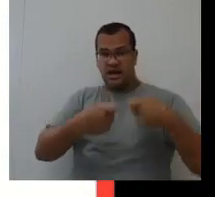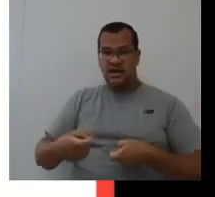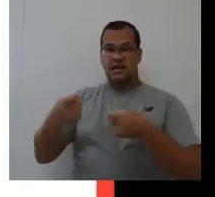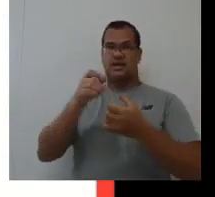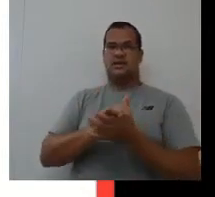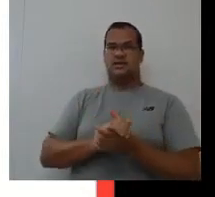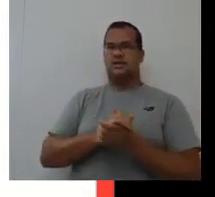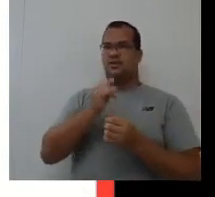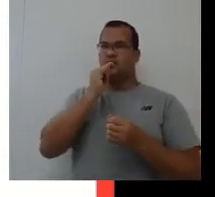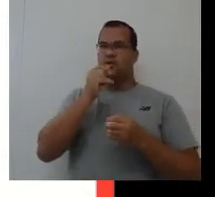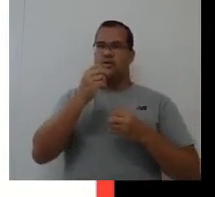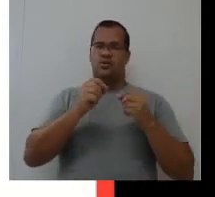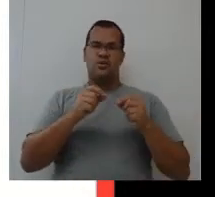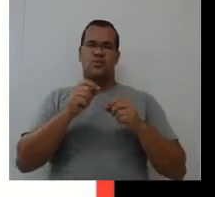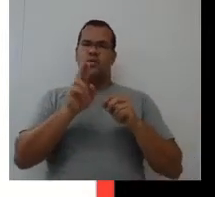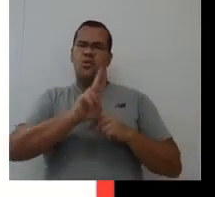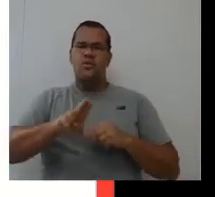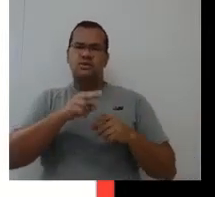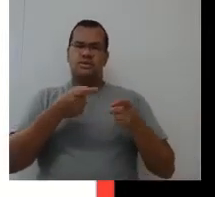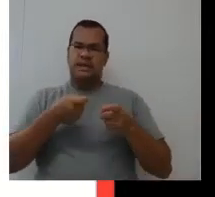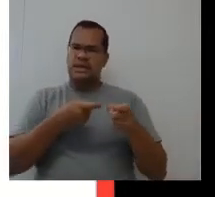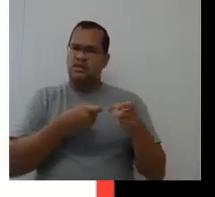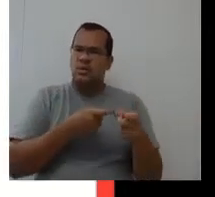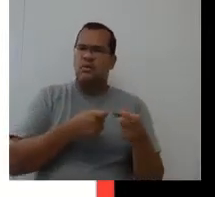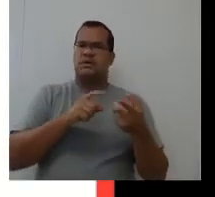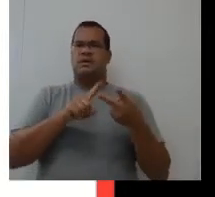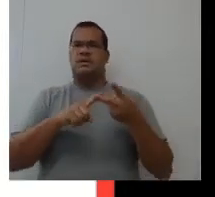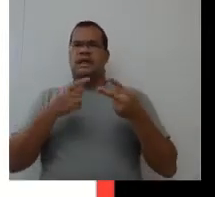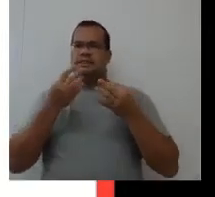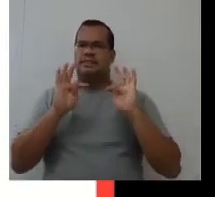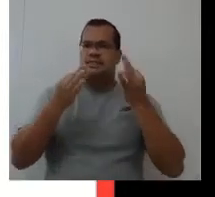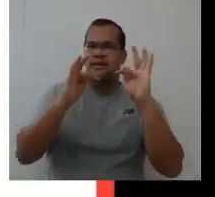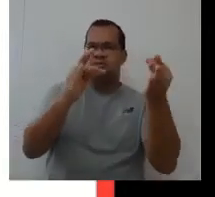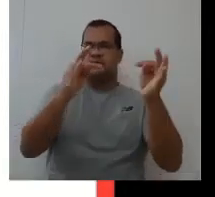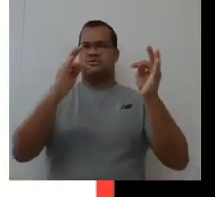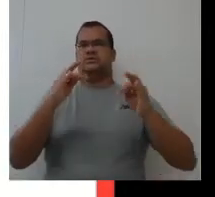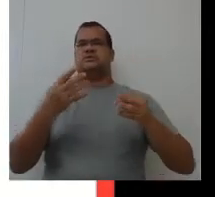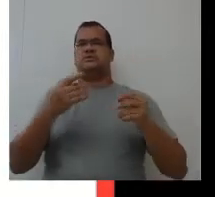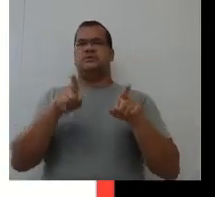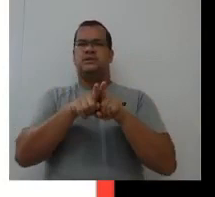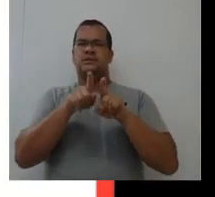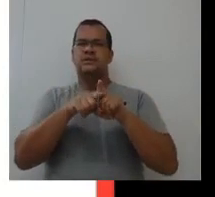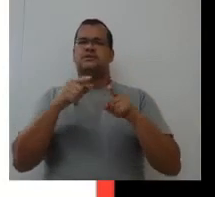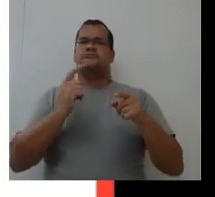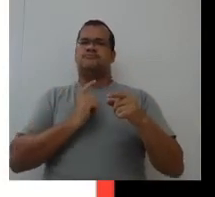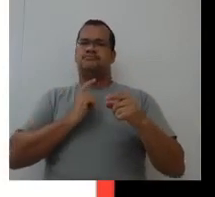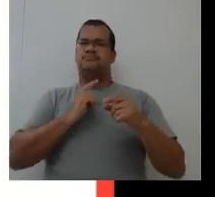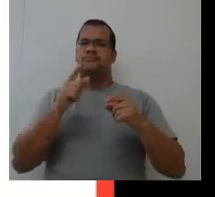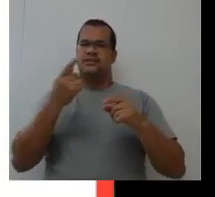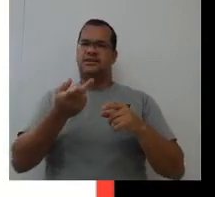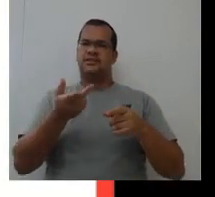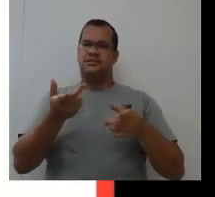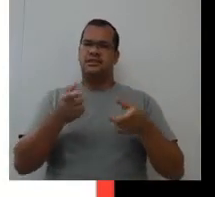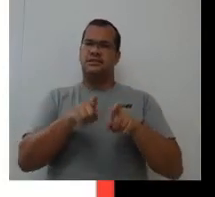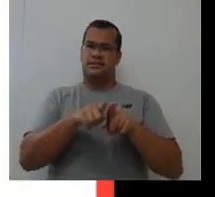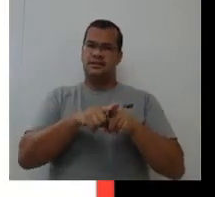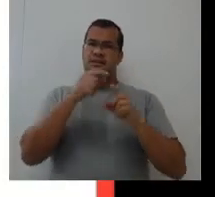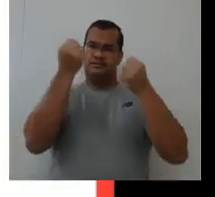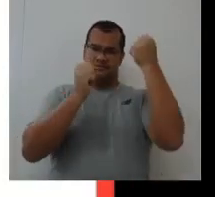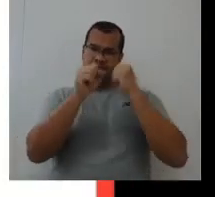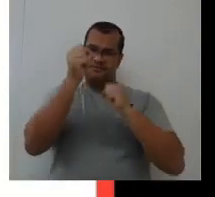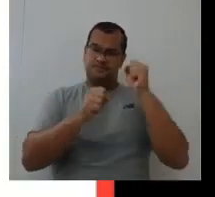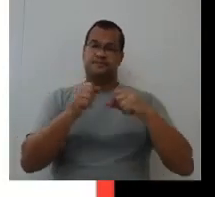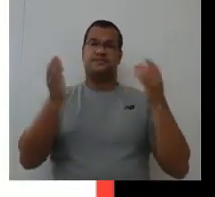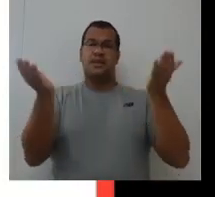guerra de trincheira, o uso de metralhadoras, o uso de tecnologias mais avançadas para a produção de armamento, que foi fruto da Revolução